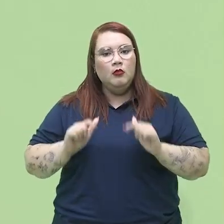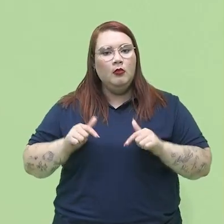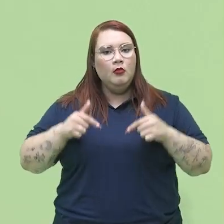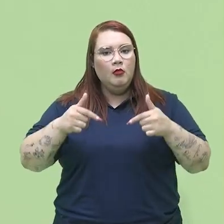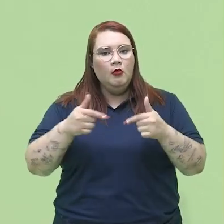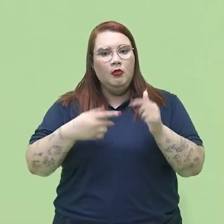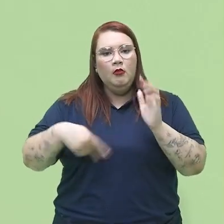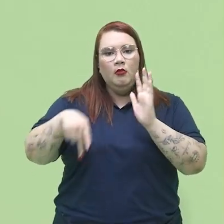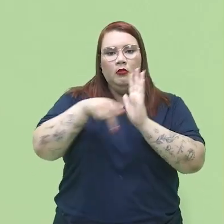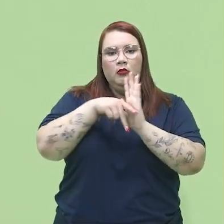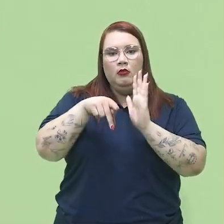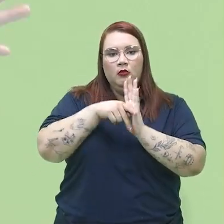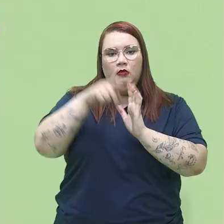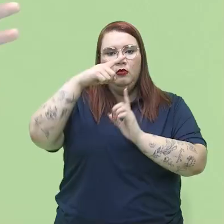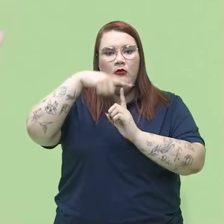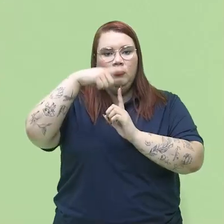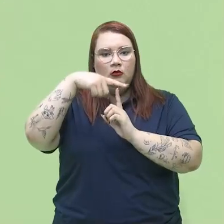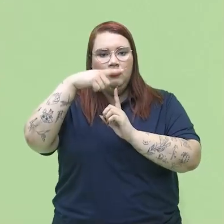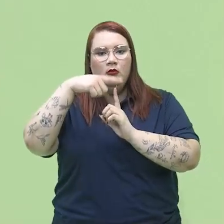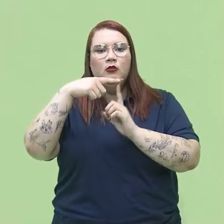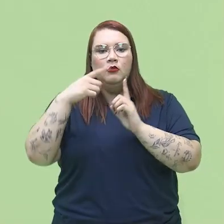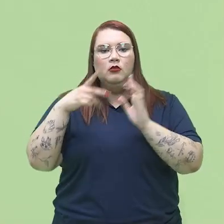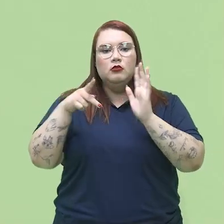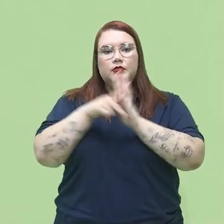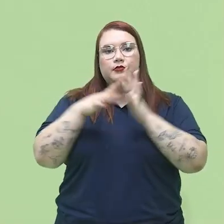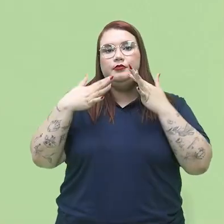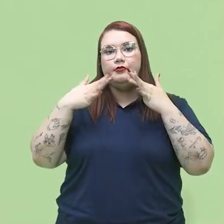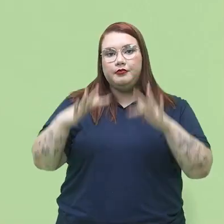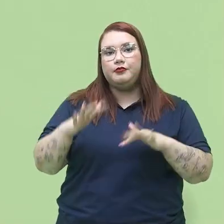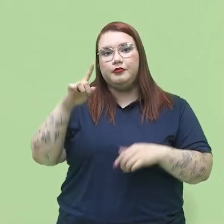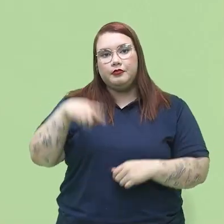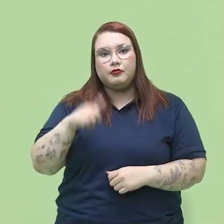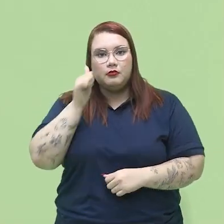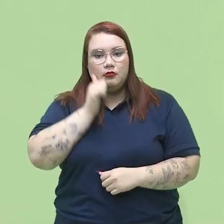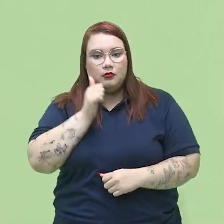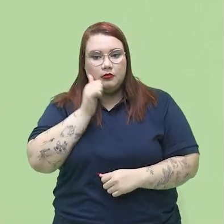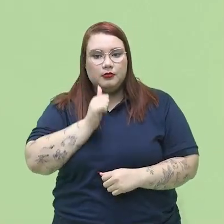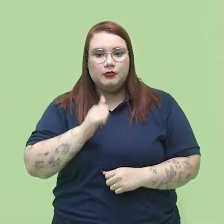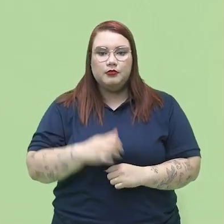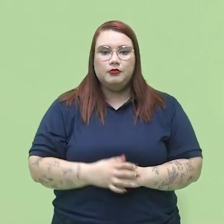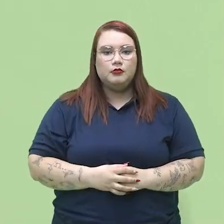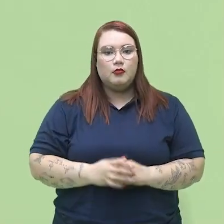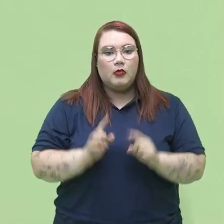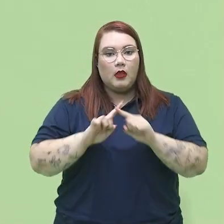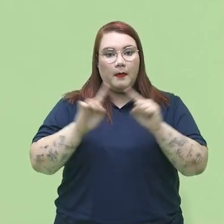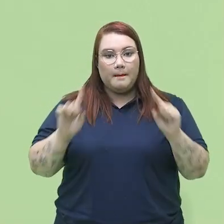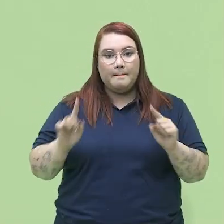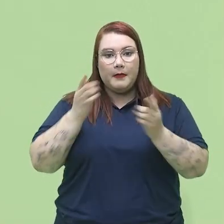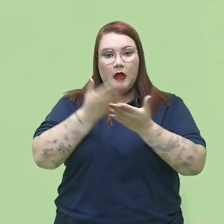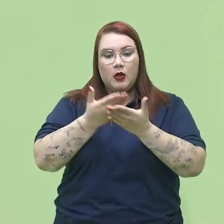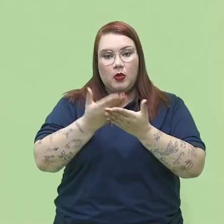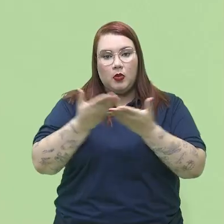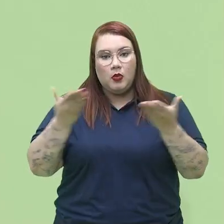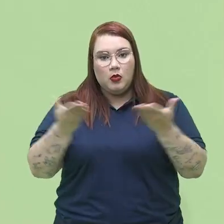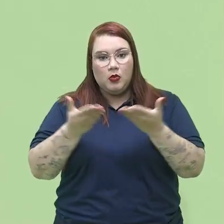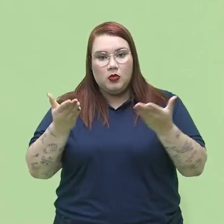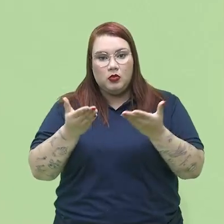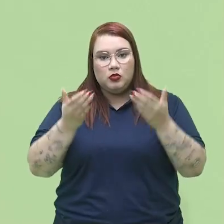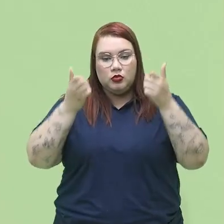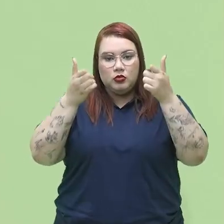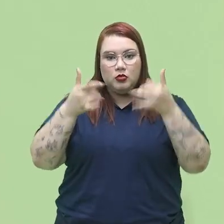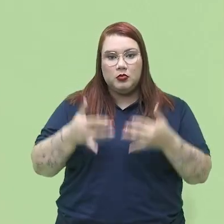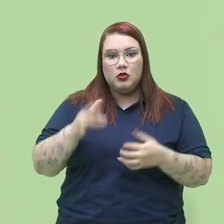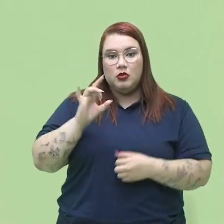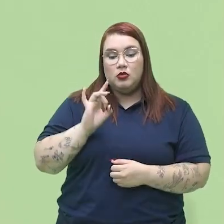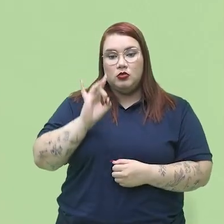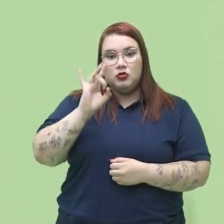que seria condicionada na natureza para a mulher. Né? Mas a nossa aula aqui, ela não está falando só